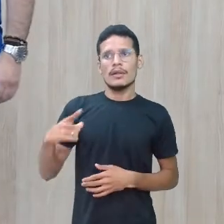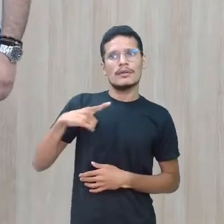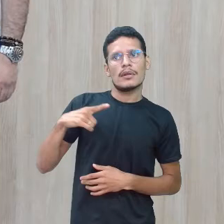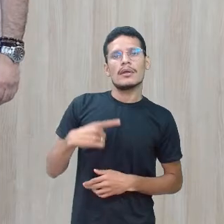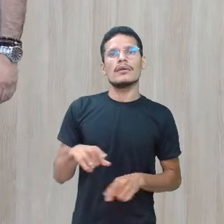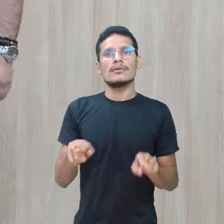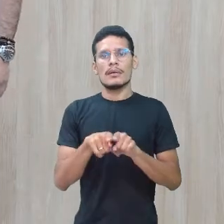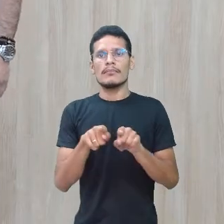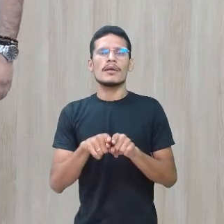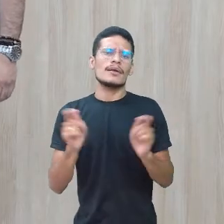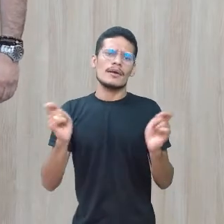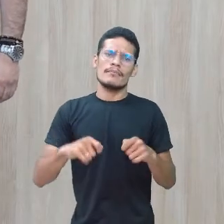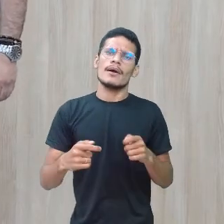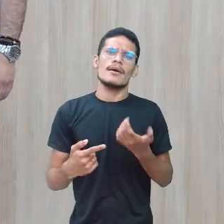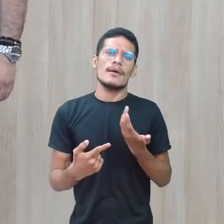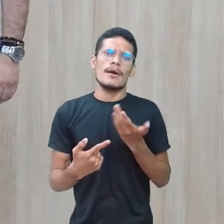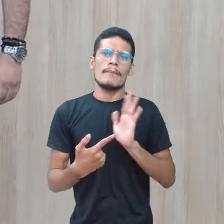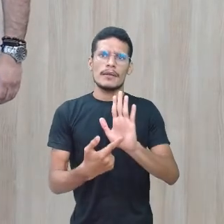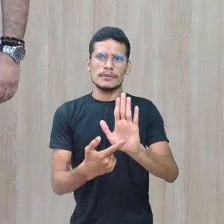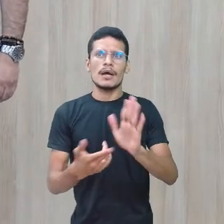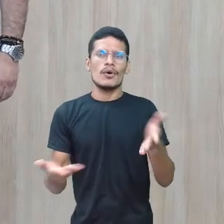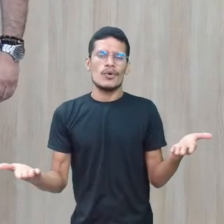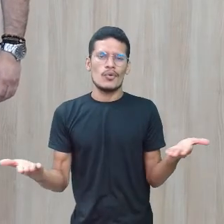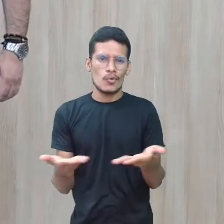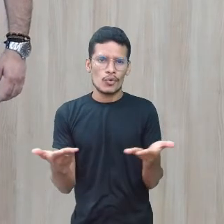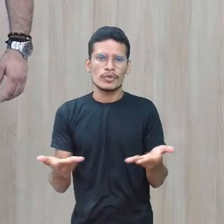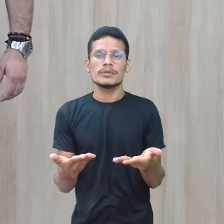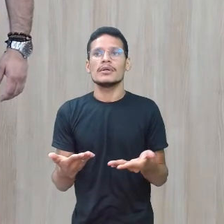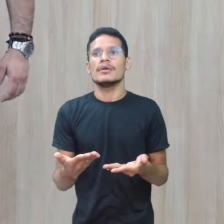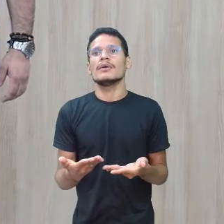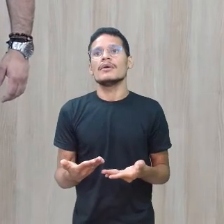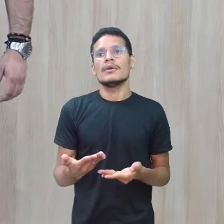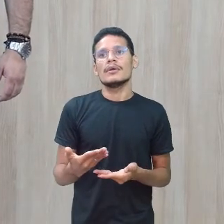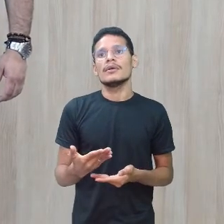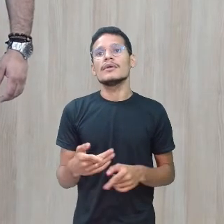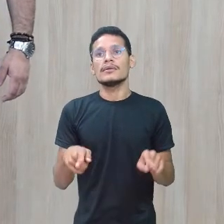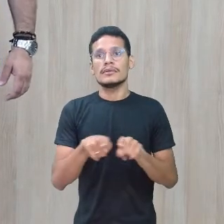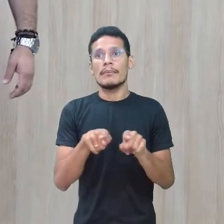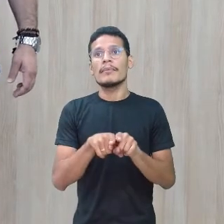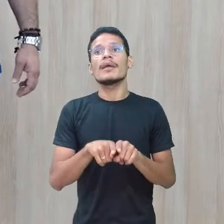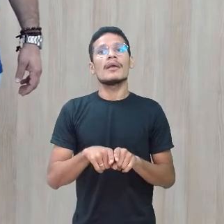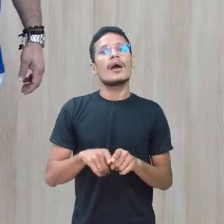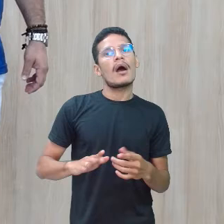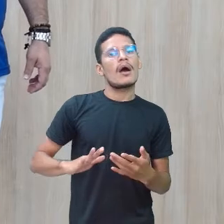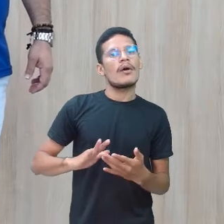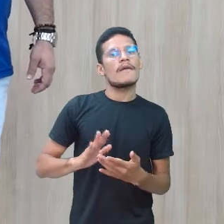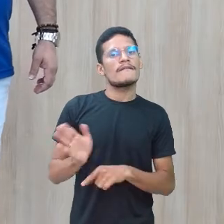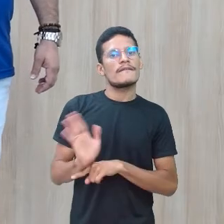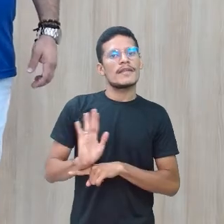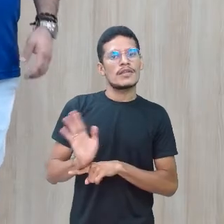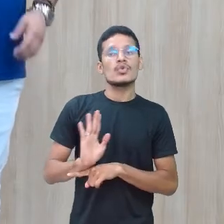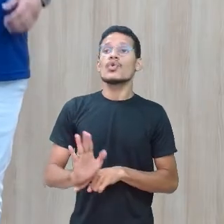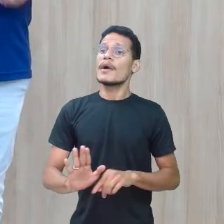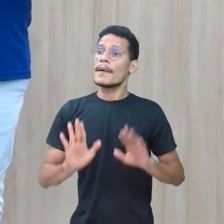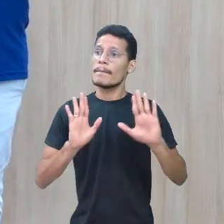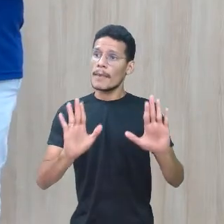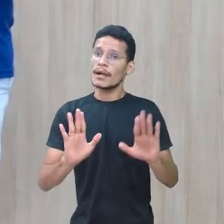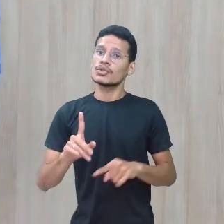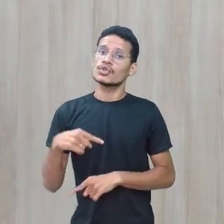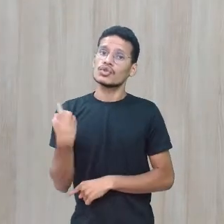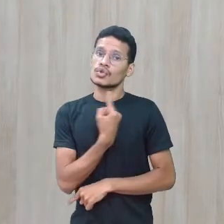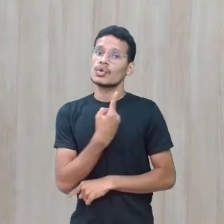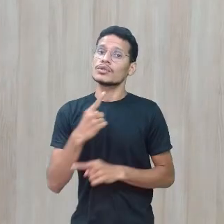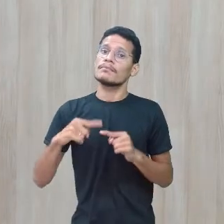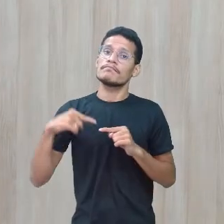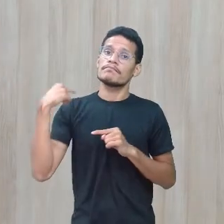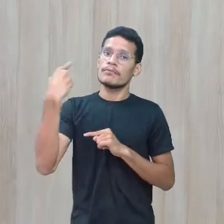mais coisas, né, para apresentar para vocês, inclusive um pequeno vídeo, mas a gente vai deixar isso,